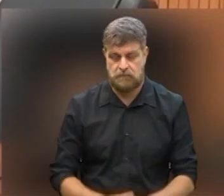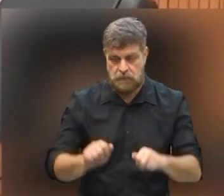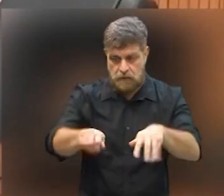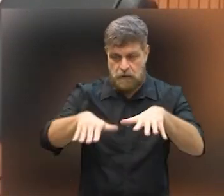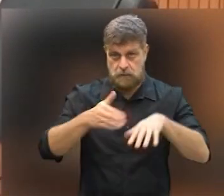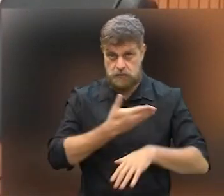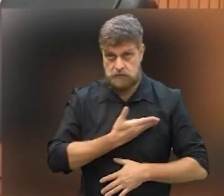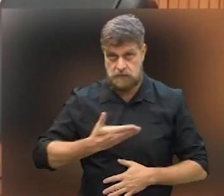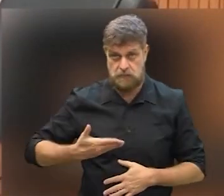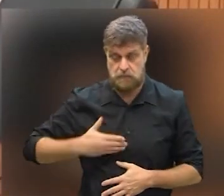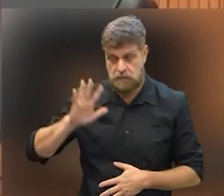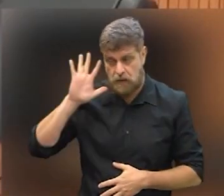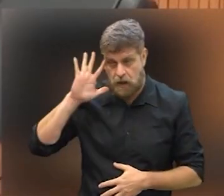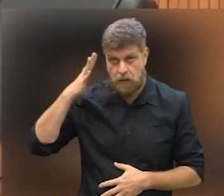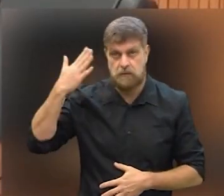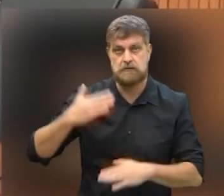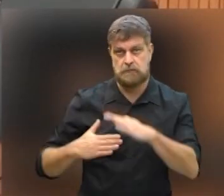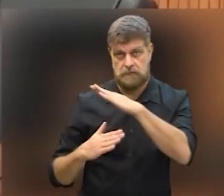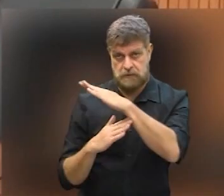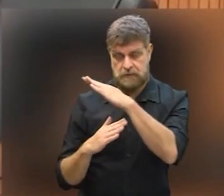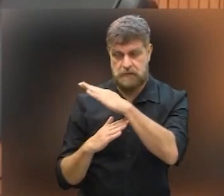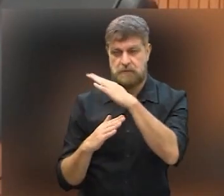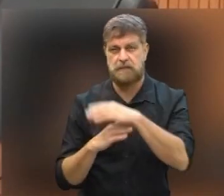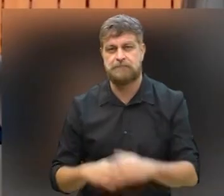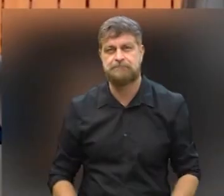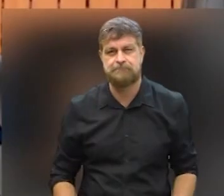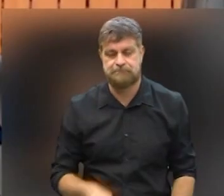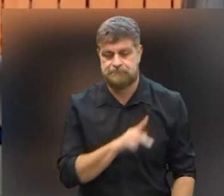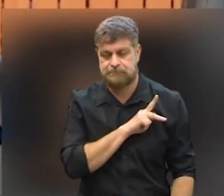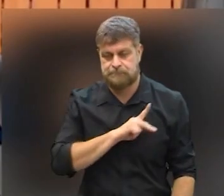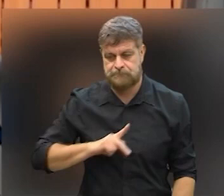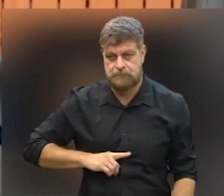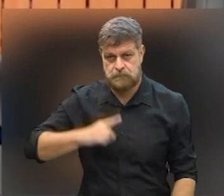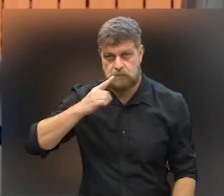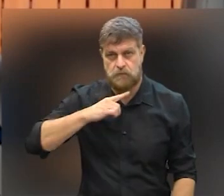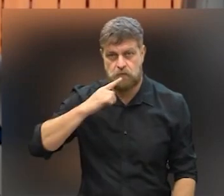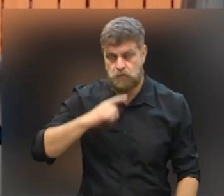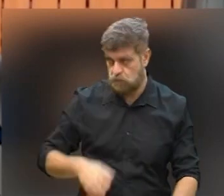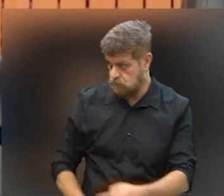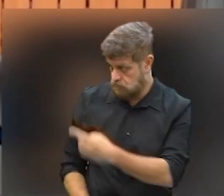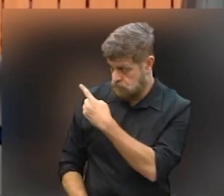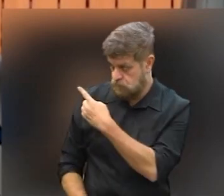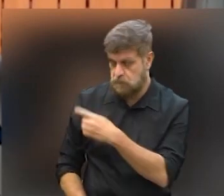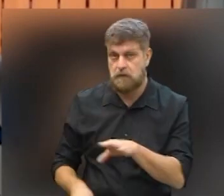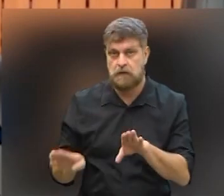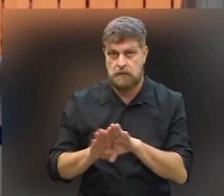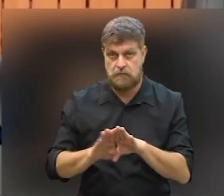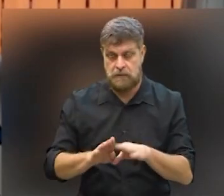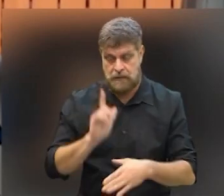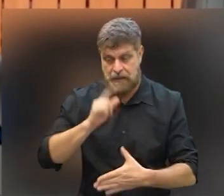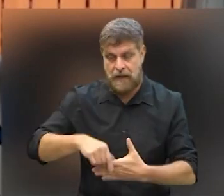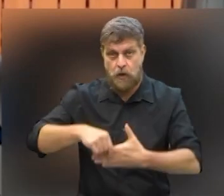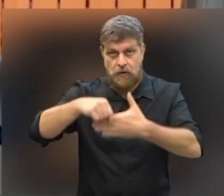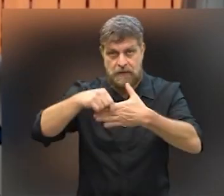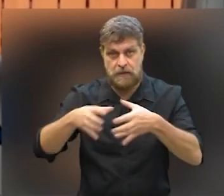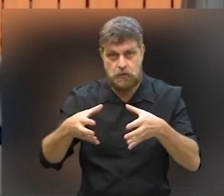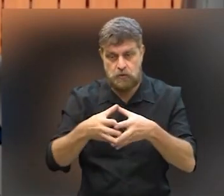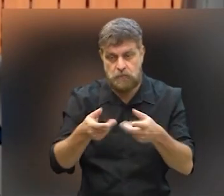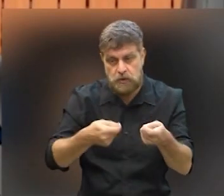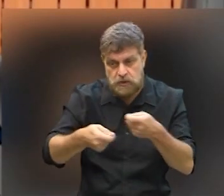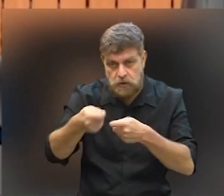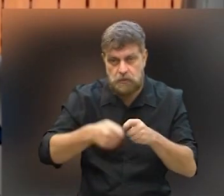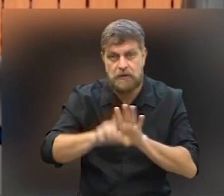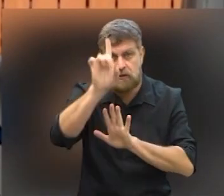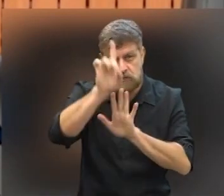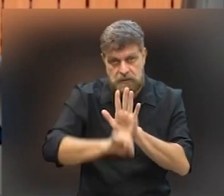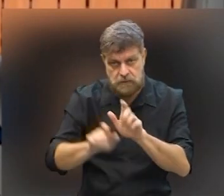A audiência pública aconteceu no plenário da Câmara, presidida pelo vereador Eduardo Magoga, que também é líder da Comissão de